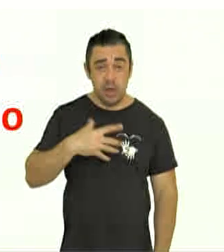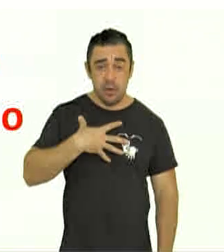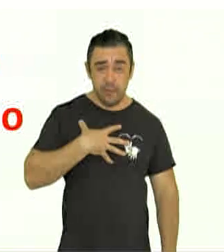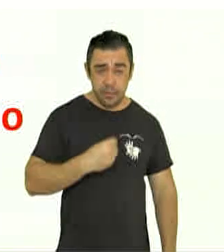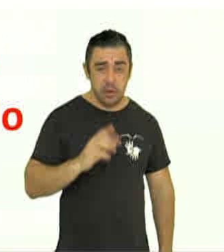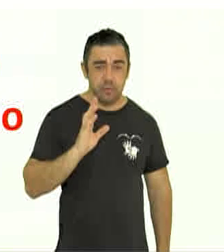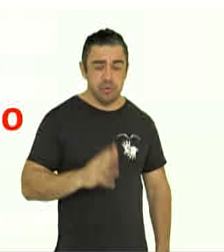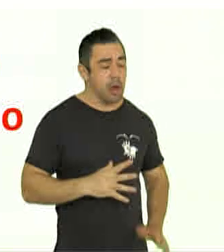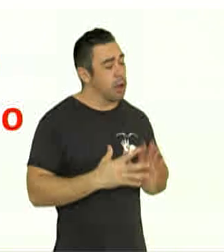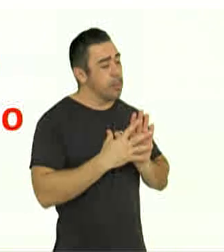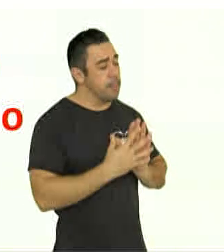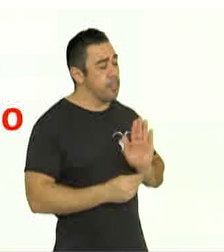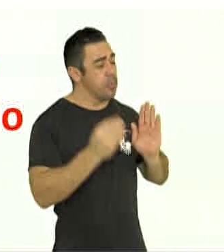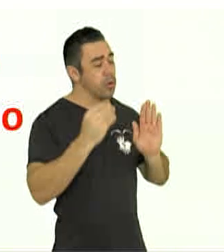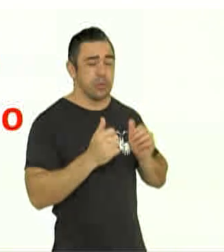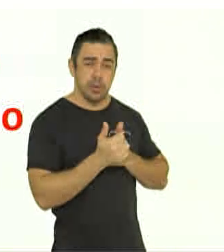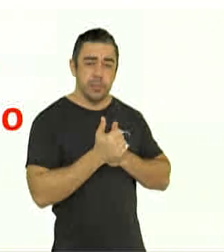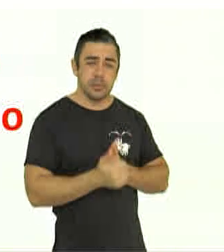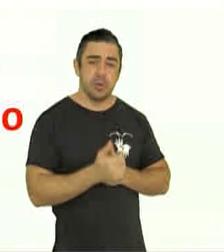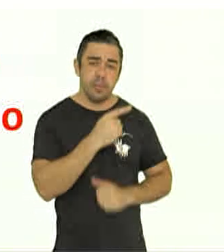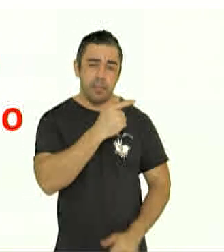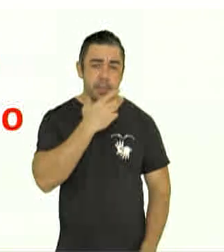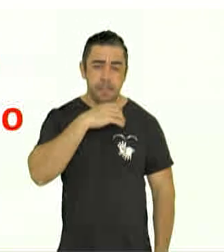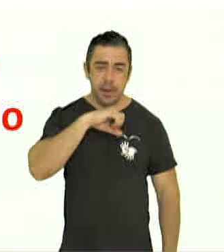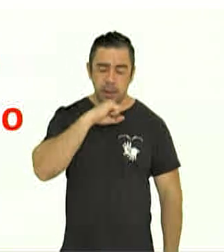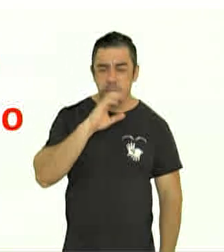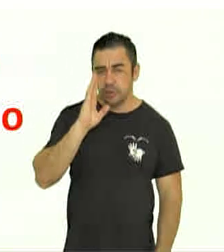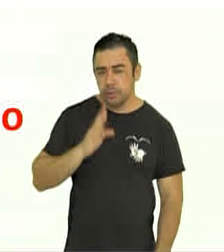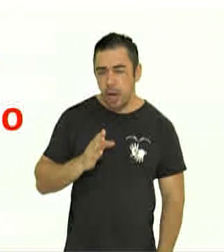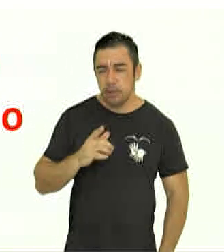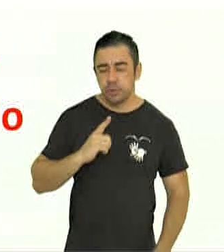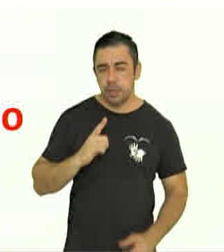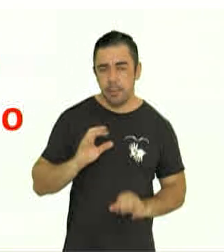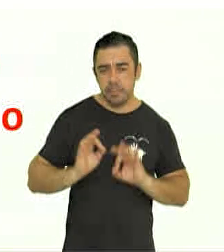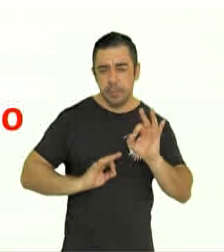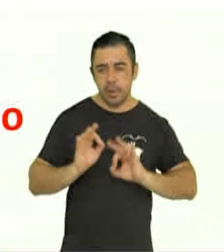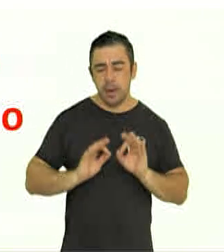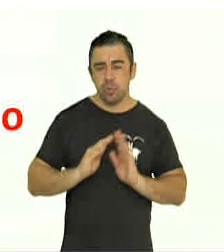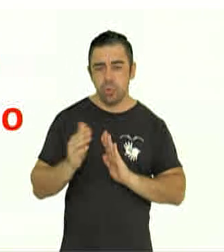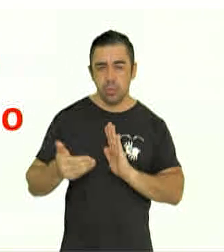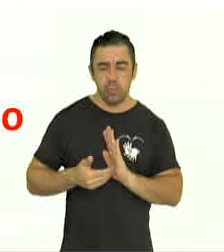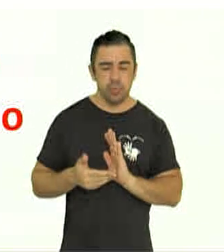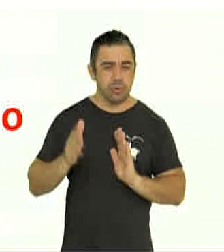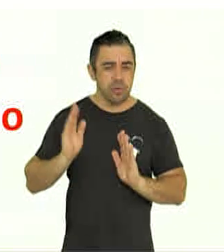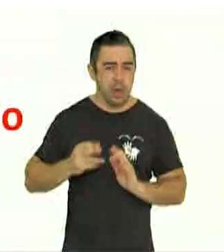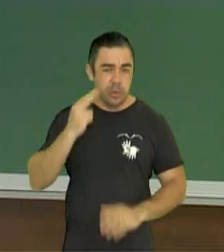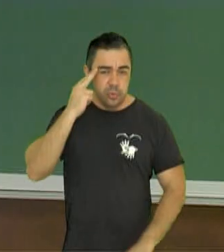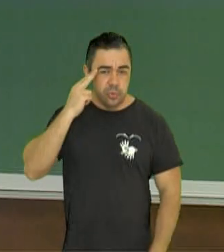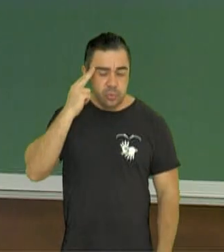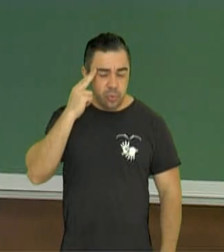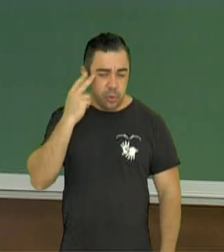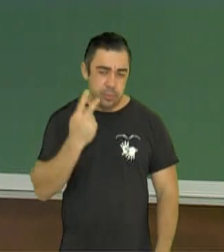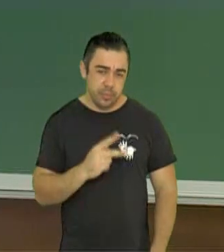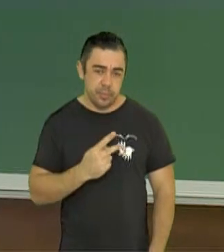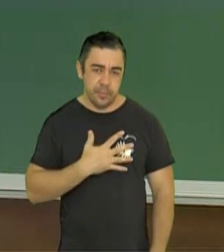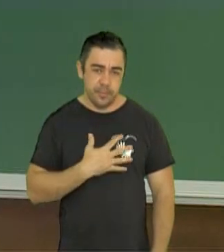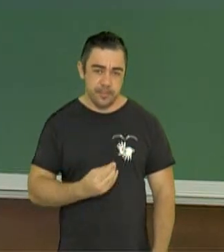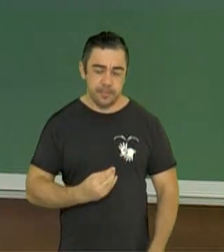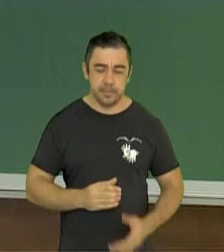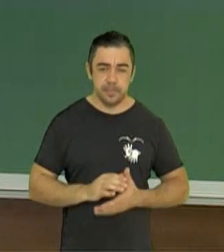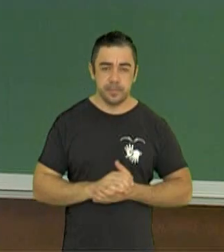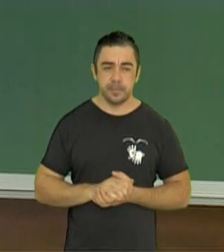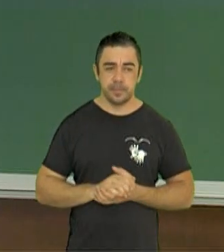modelo para seguir. Parece que ele já tinha, né, delineado tudo o que ele queria para o filho, né, aquele sonho de vida para o filho. Vamos